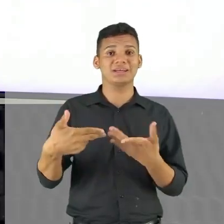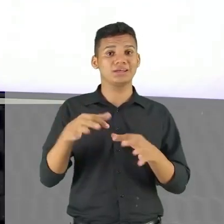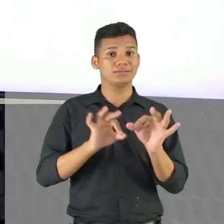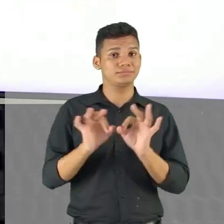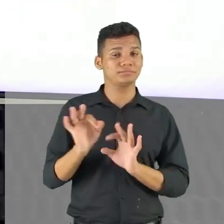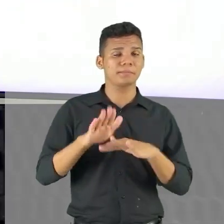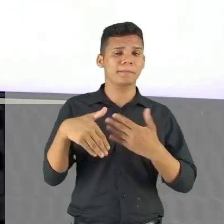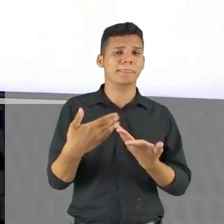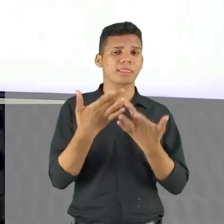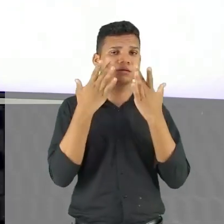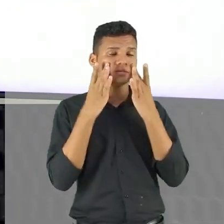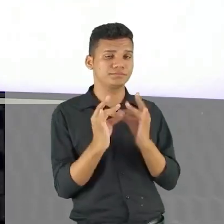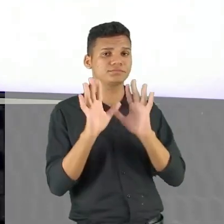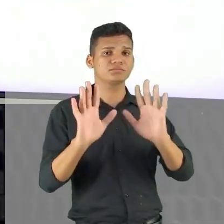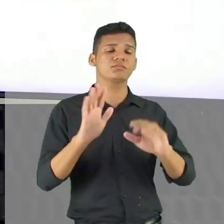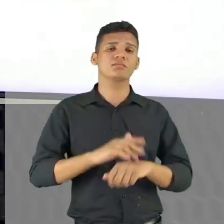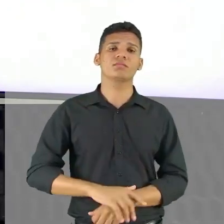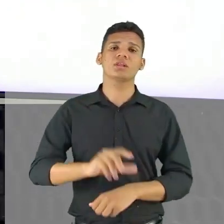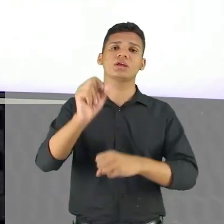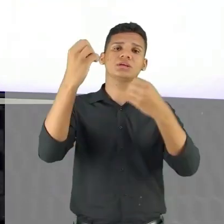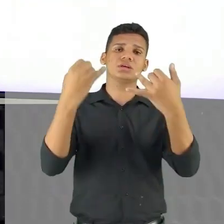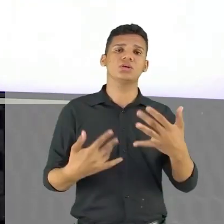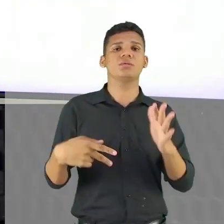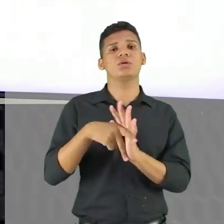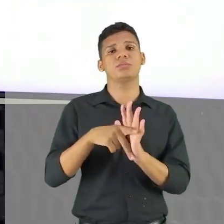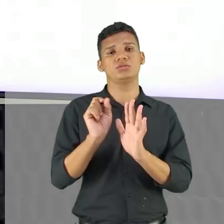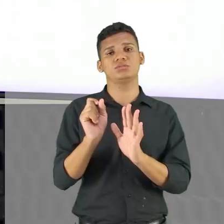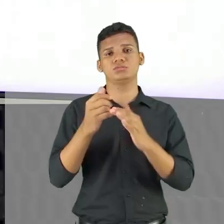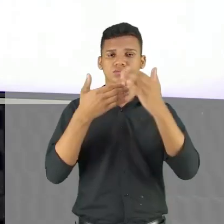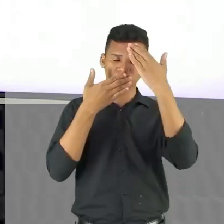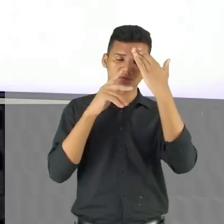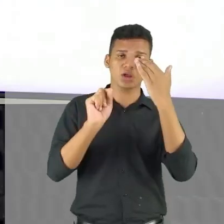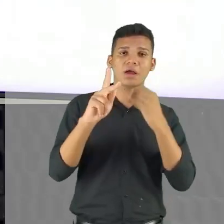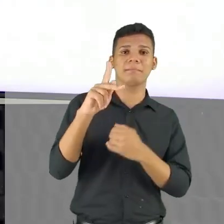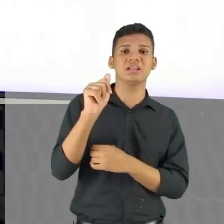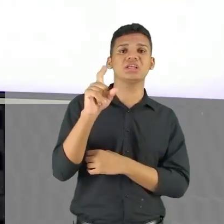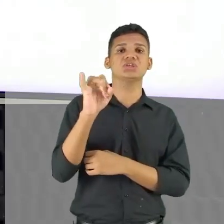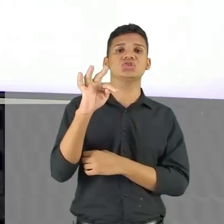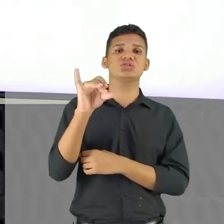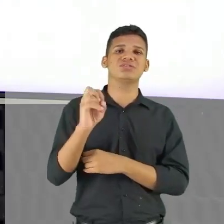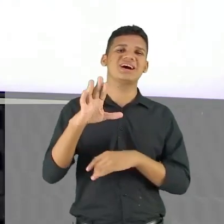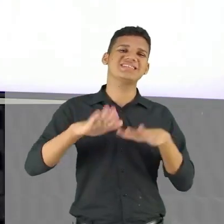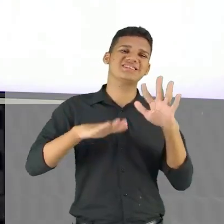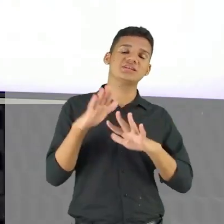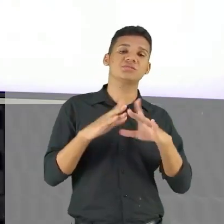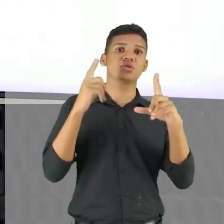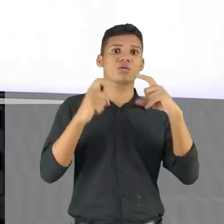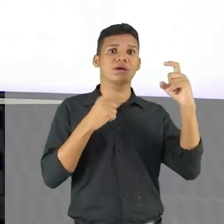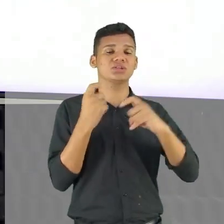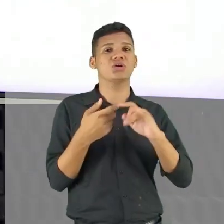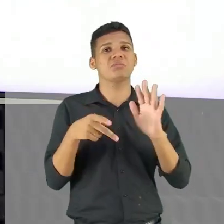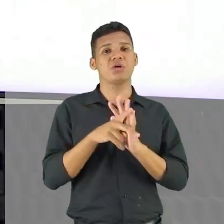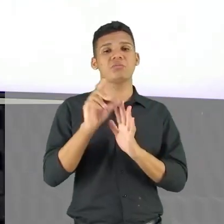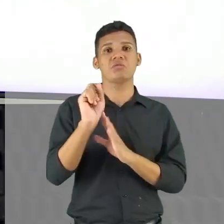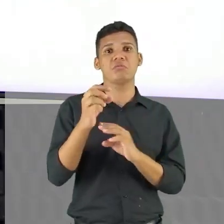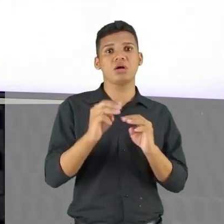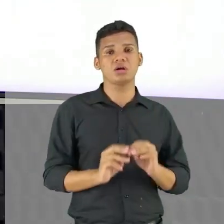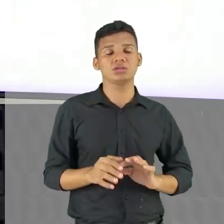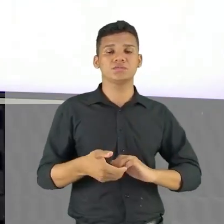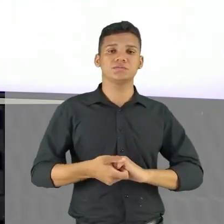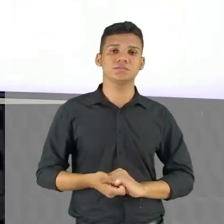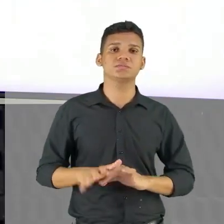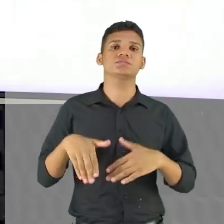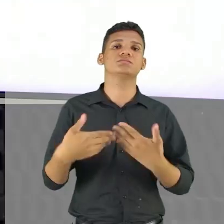bem, quando você fala do Estado palestino, a grande preocupação do povo palestino nessa questão